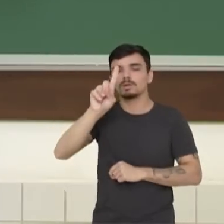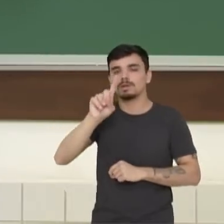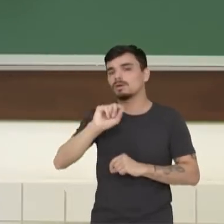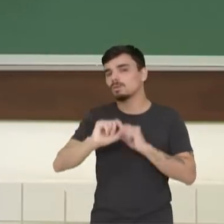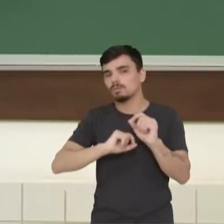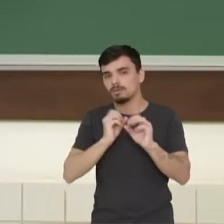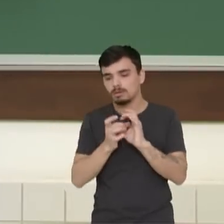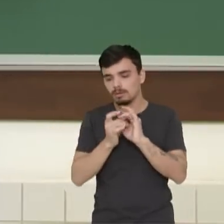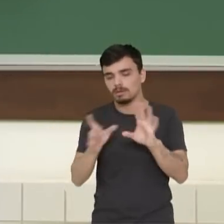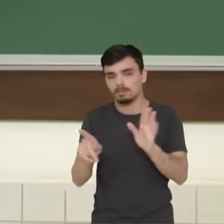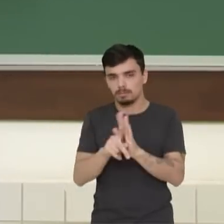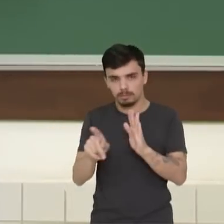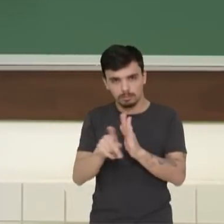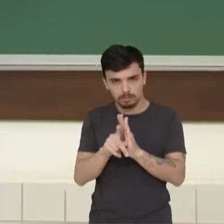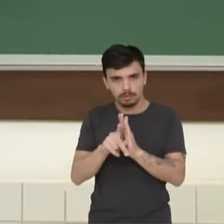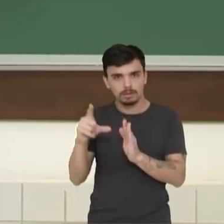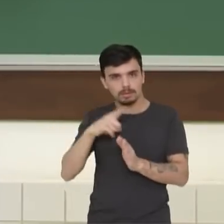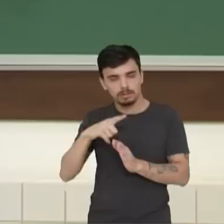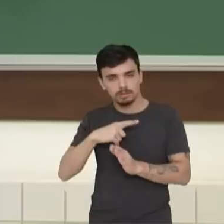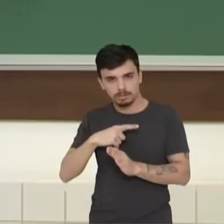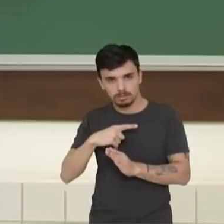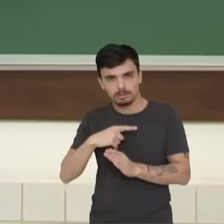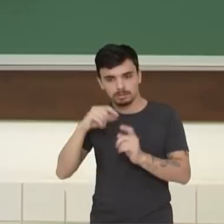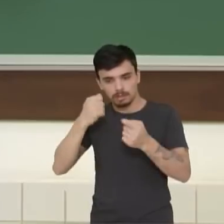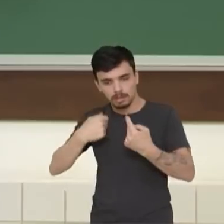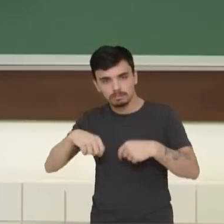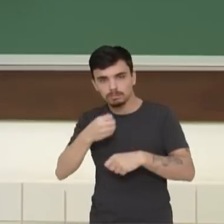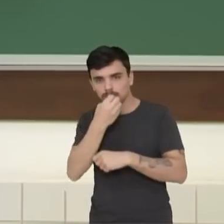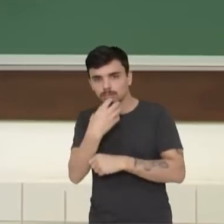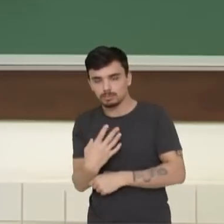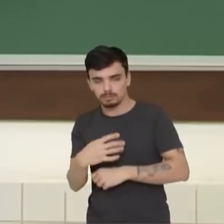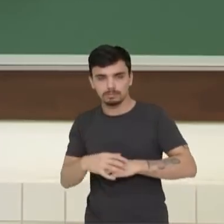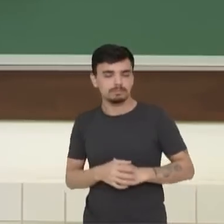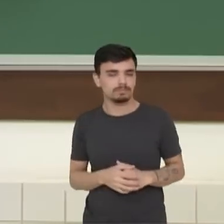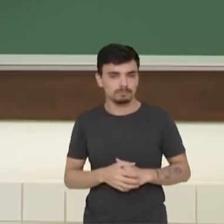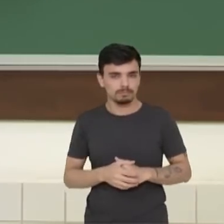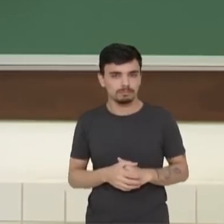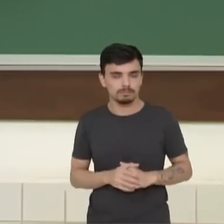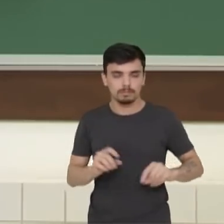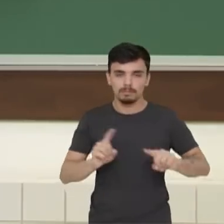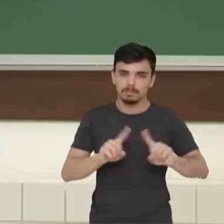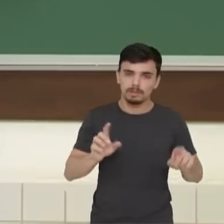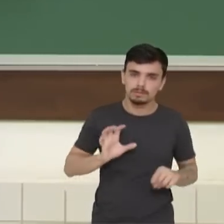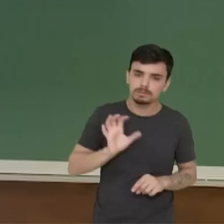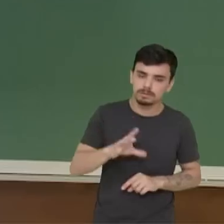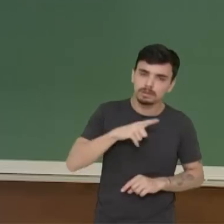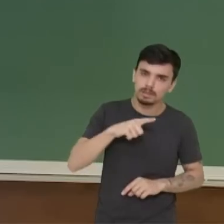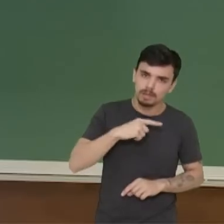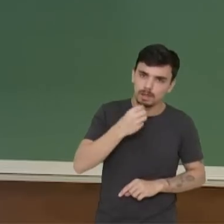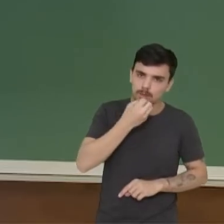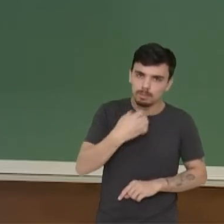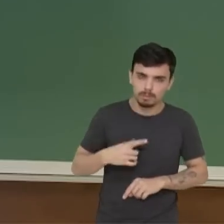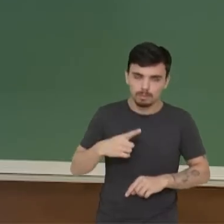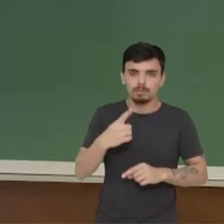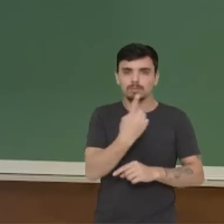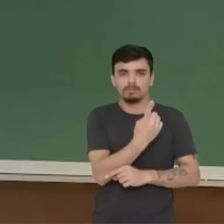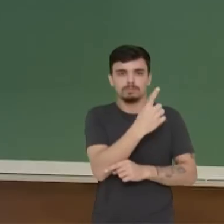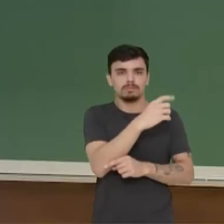expedição das cruzadas que acaba tendo um saldo positivo, né? Mas mesmo tendo esse saldo positivo, no ano